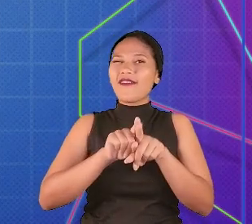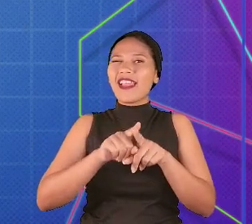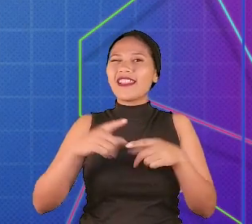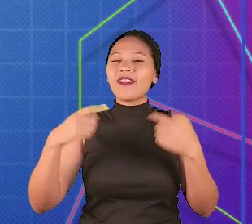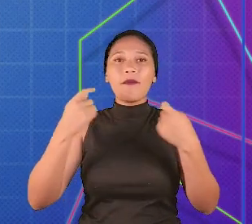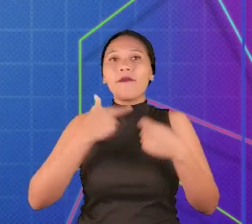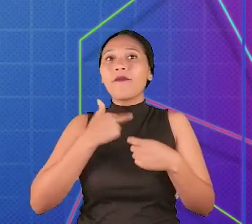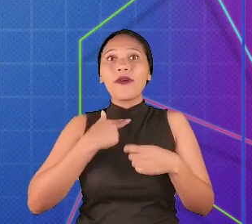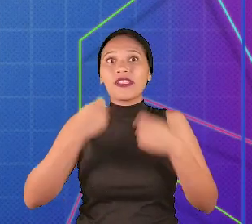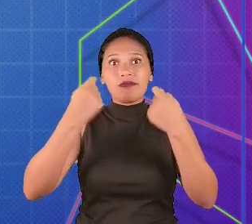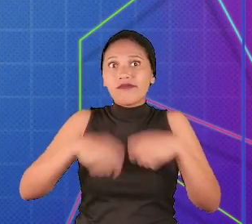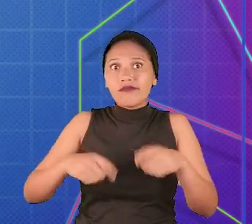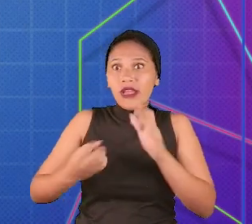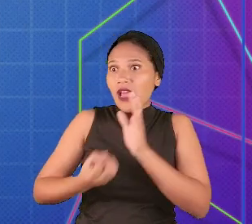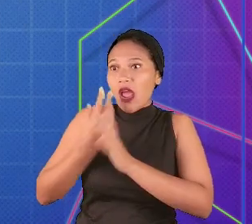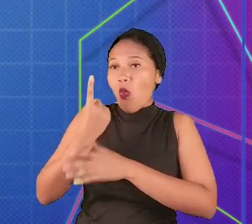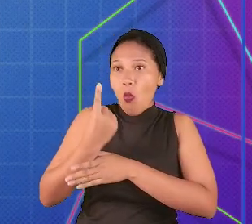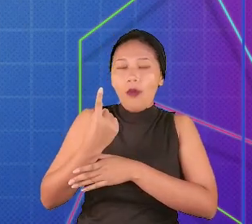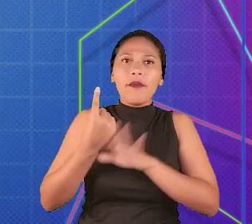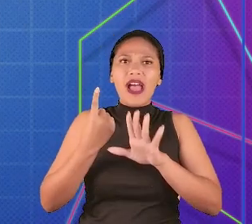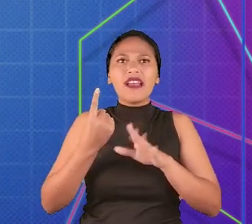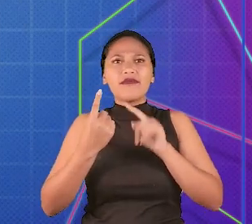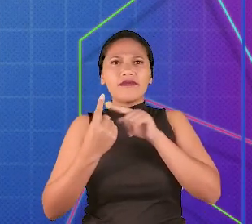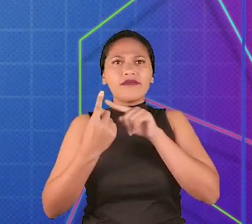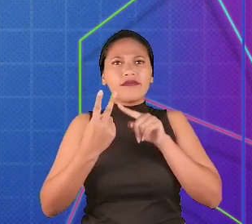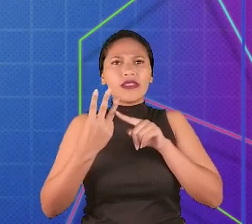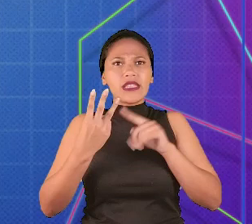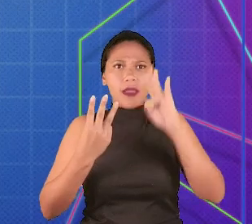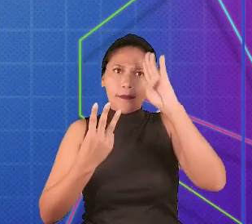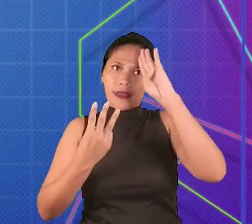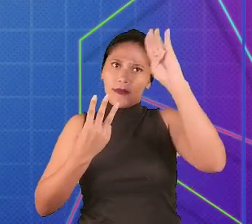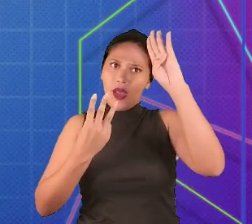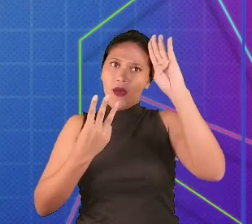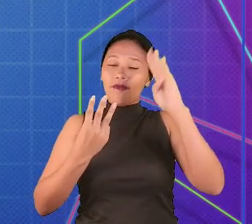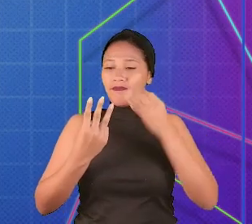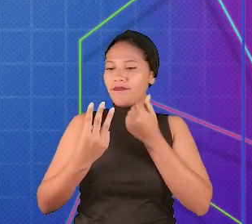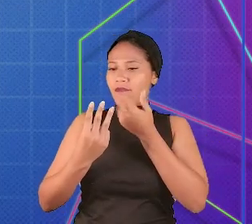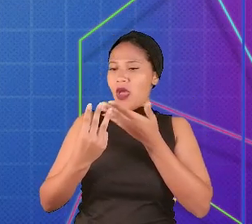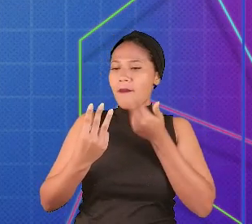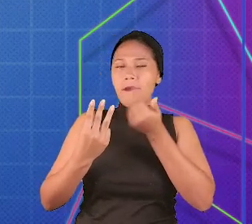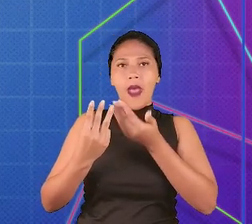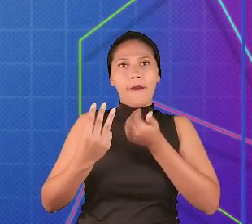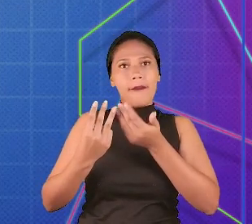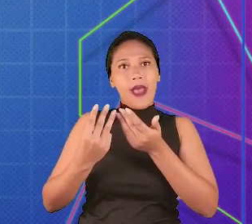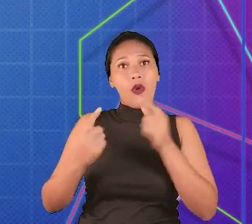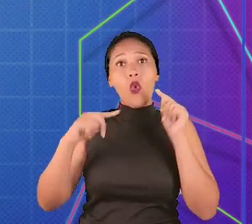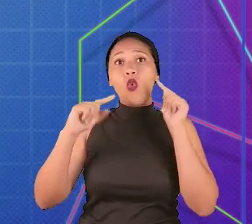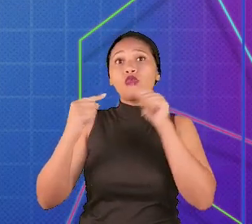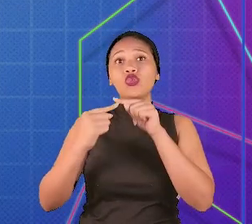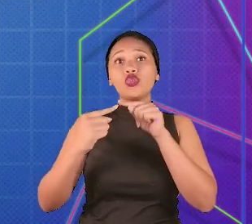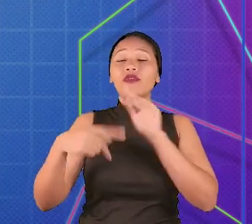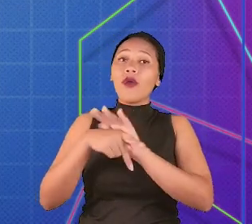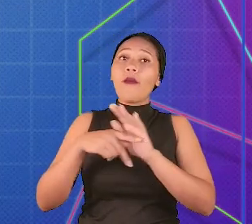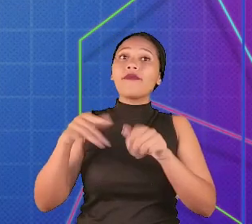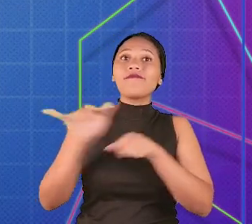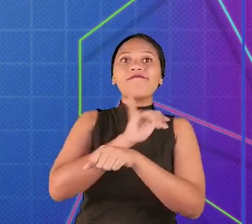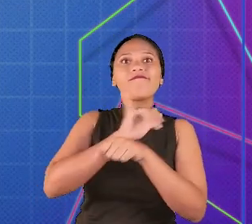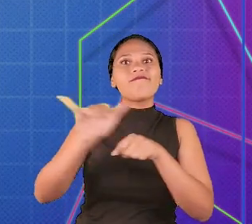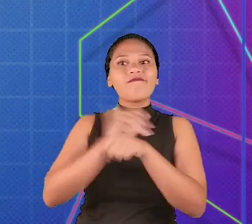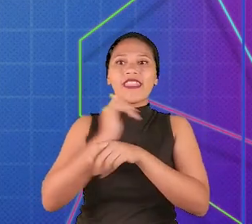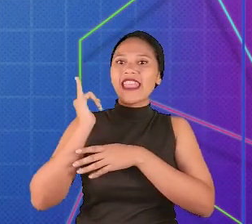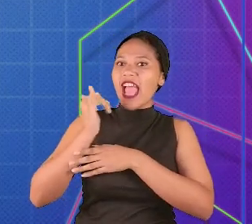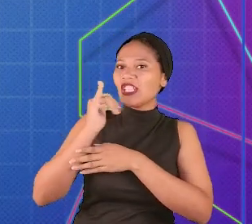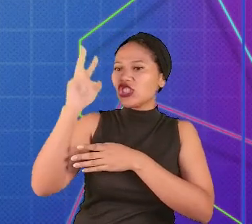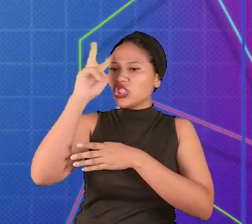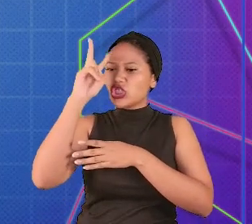você deve criar não só uma persona, mas sim por volta de umas 3 principais. Definir a persona do seu jogo vai te ajudar a criar estratégias